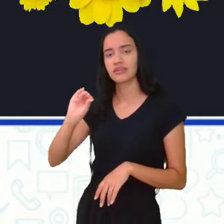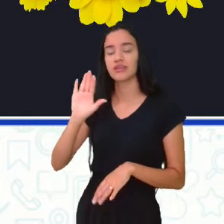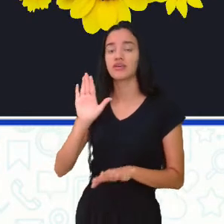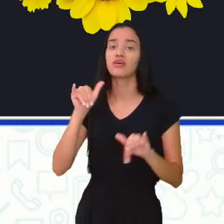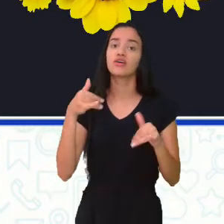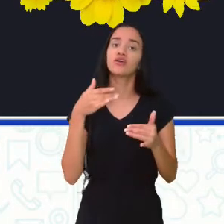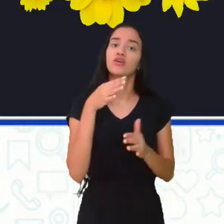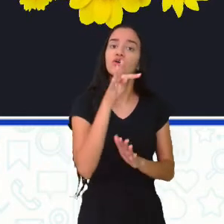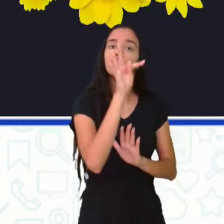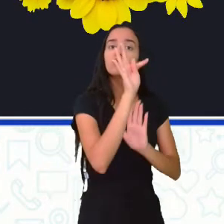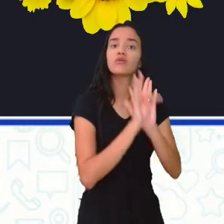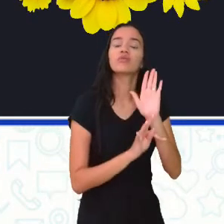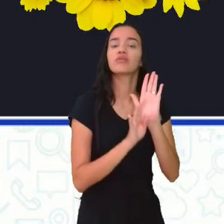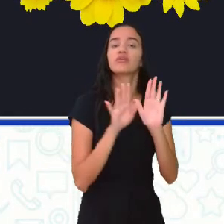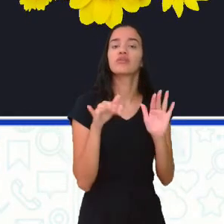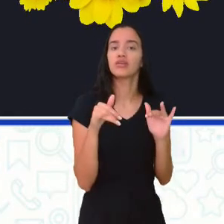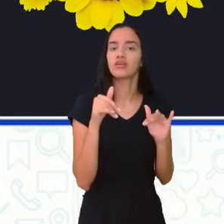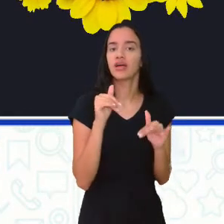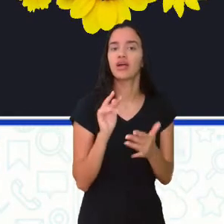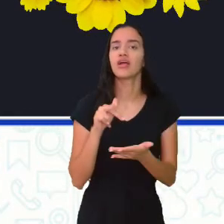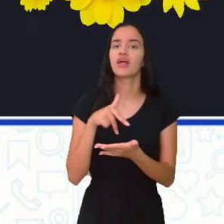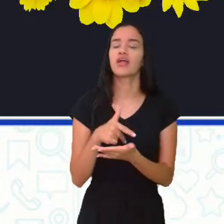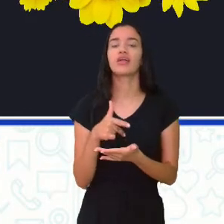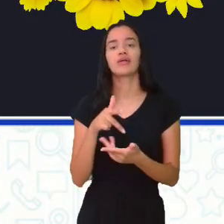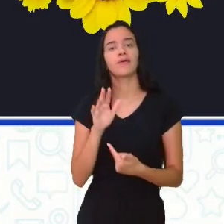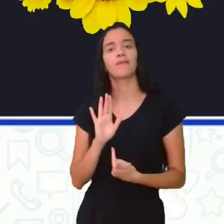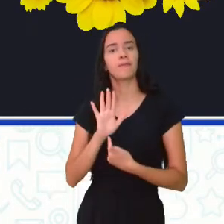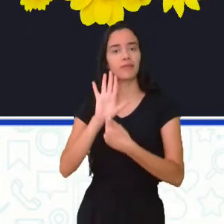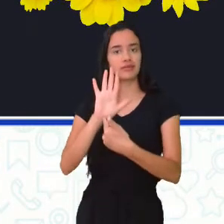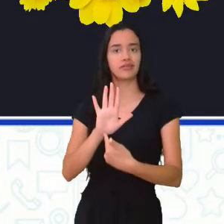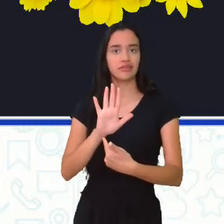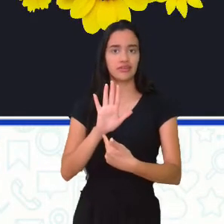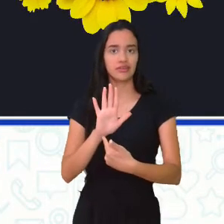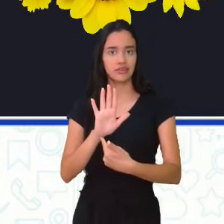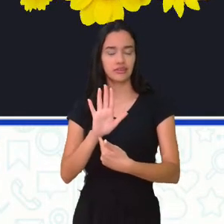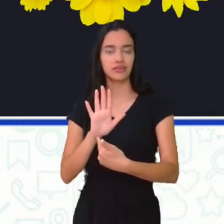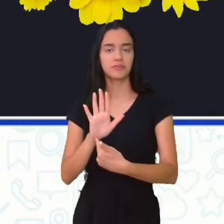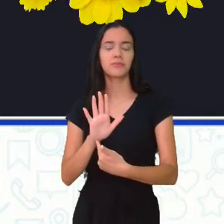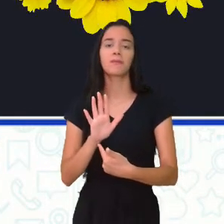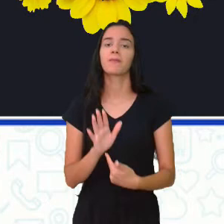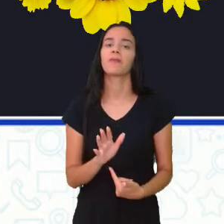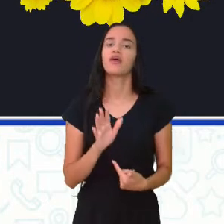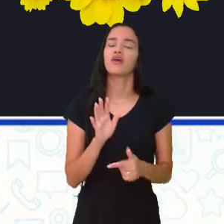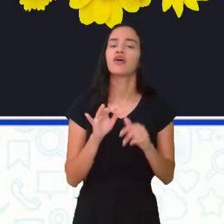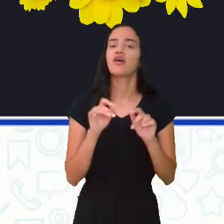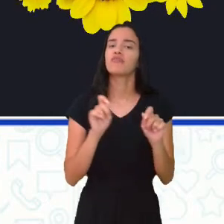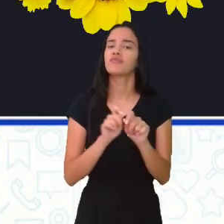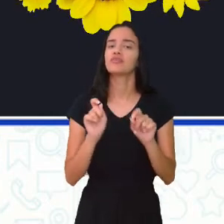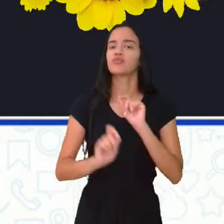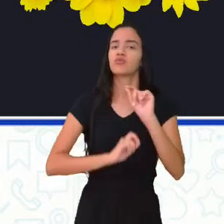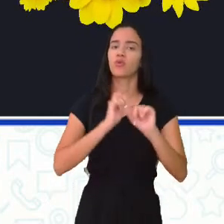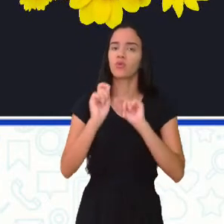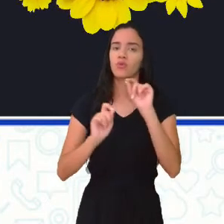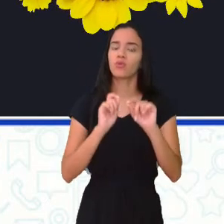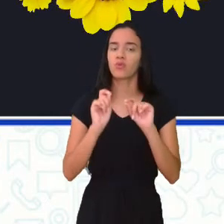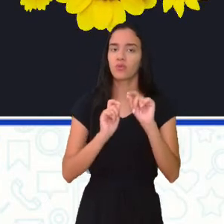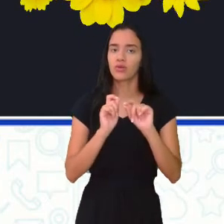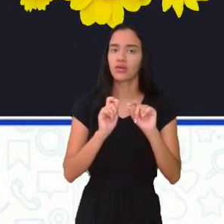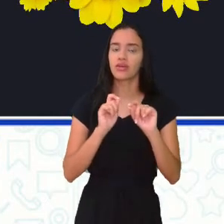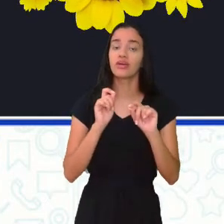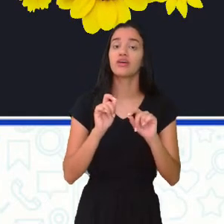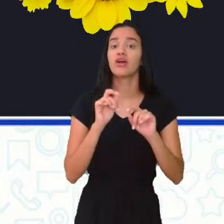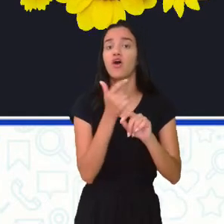Quando o texto teatral, não é, a peça teatral é encenado, não é, fazem parte, além do